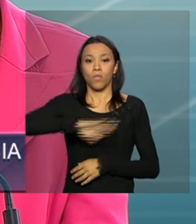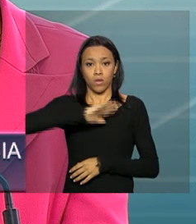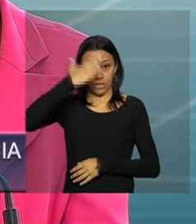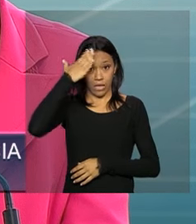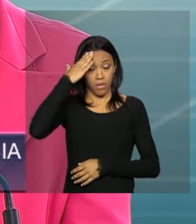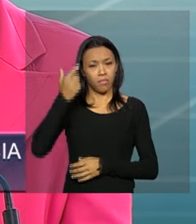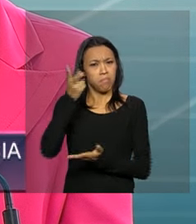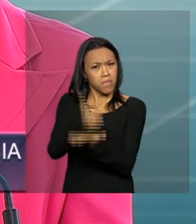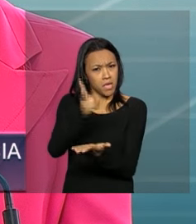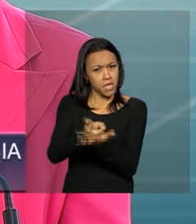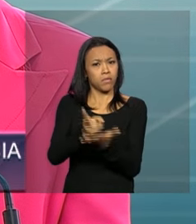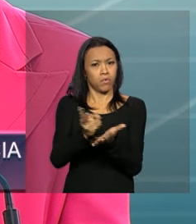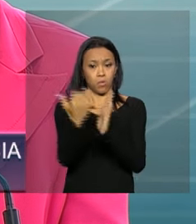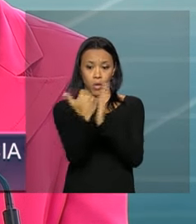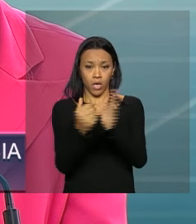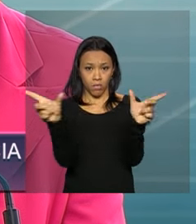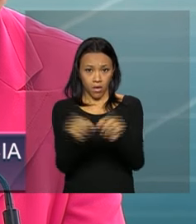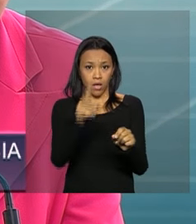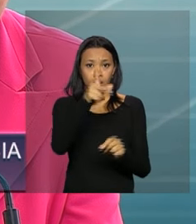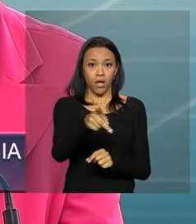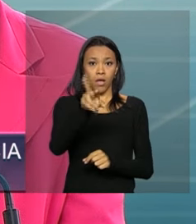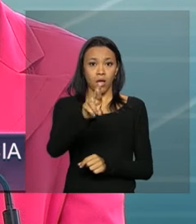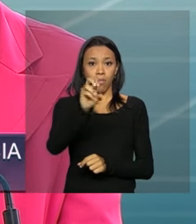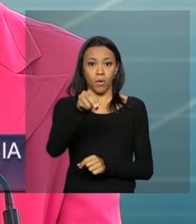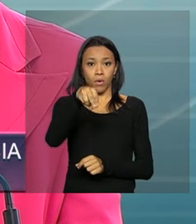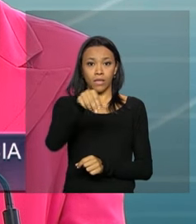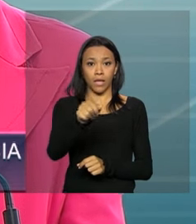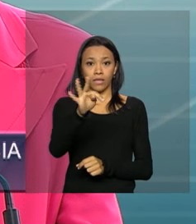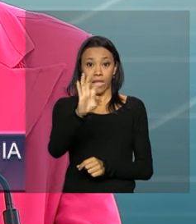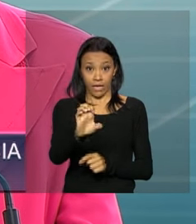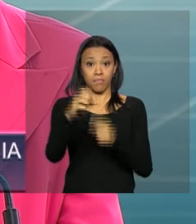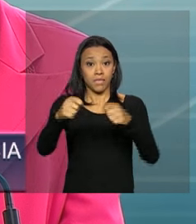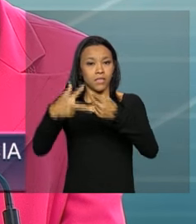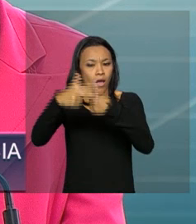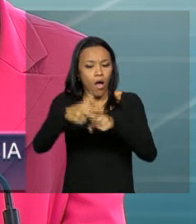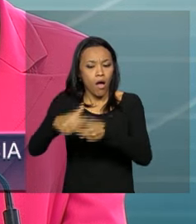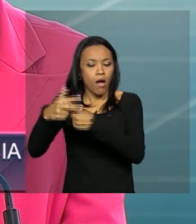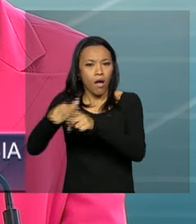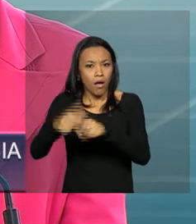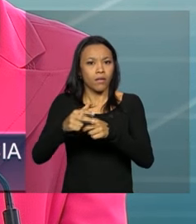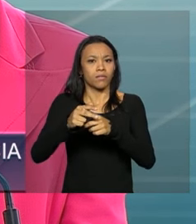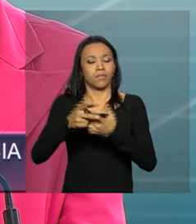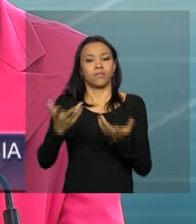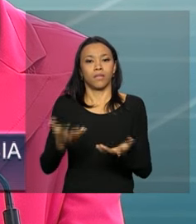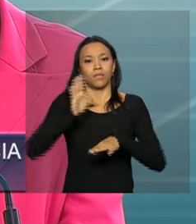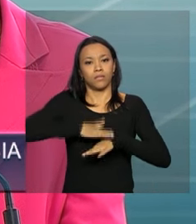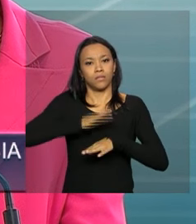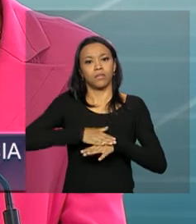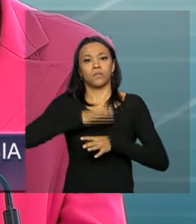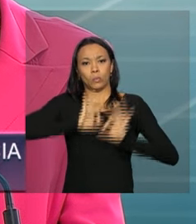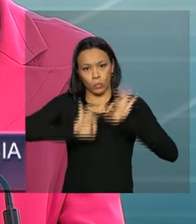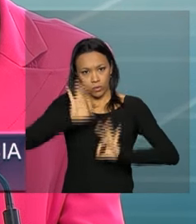mesmo um programa muito bem sucedido, ele tem de ser aprimorado. A arte da despesa pública é,